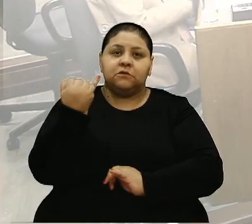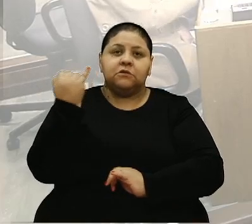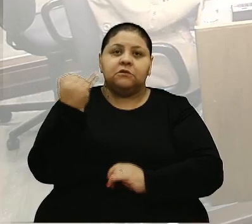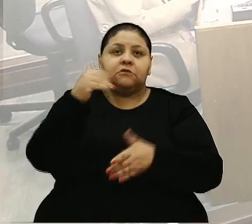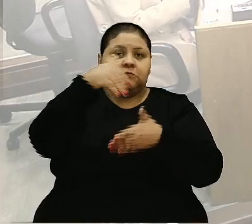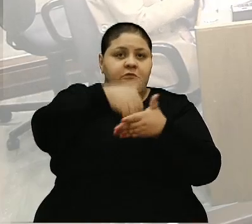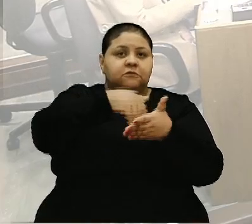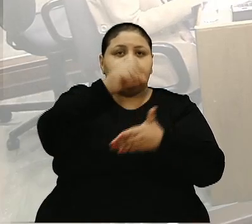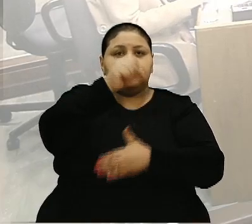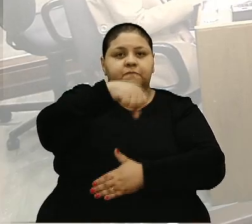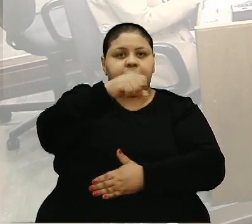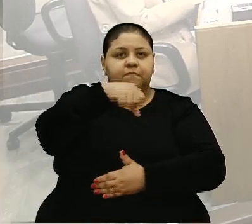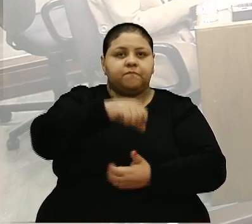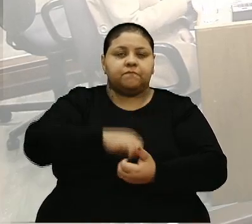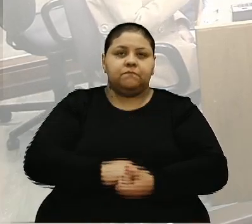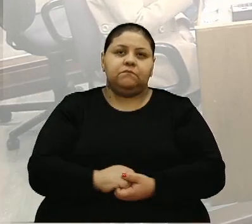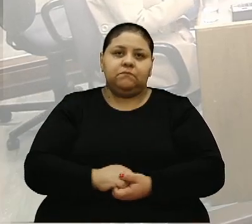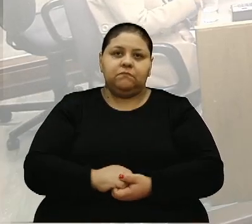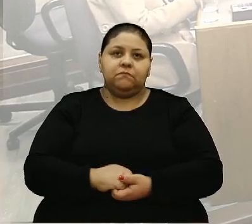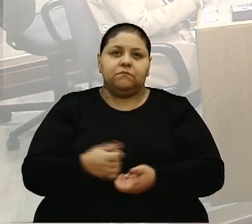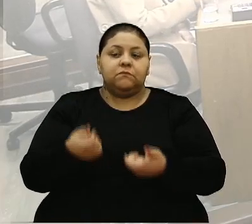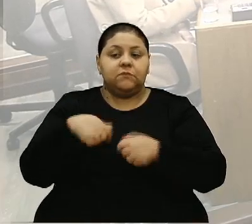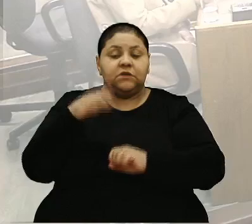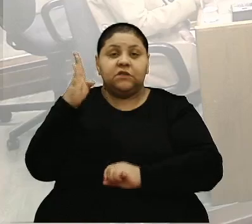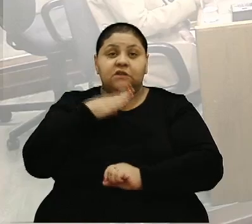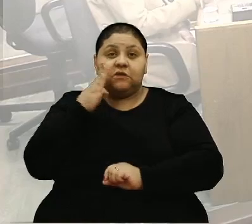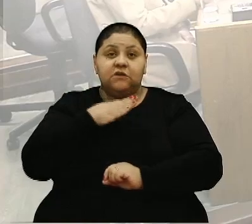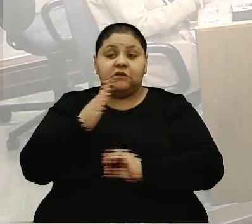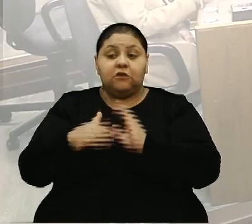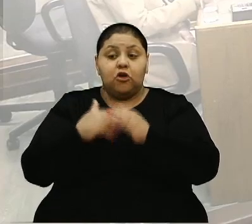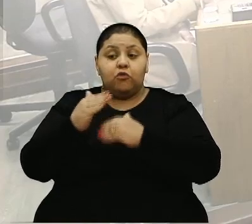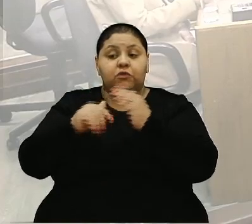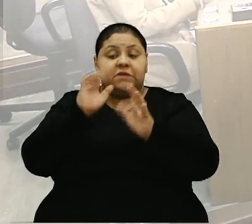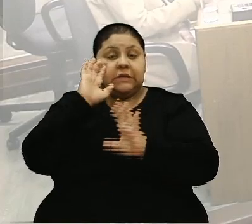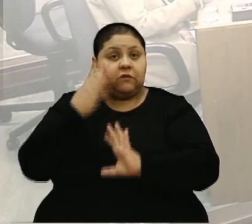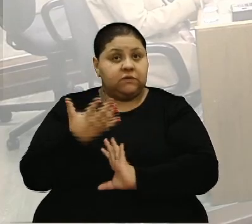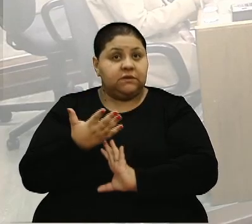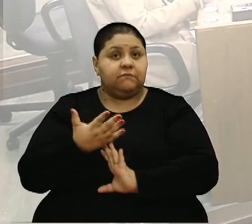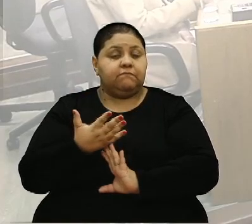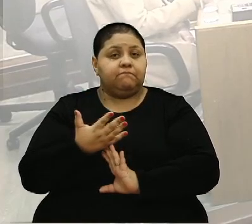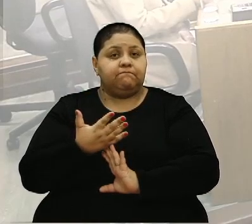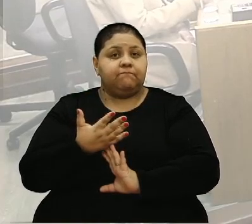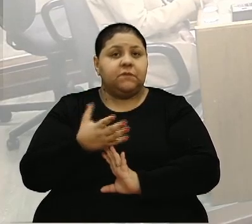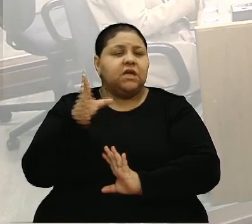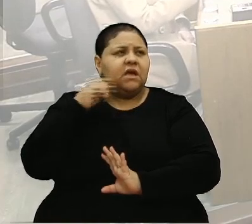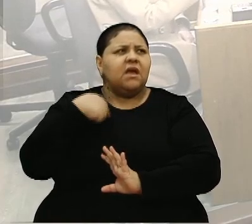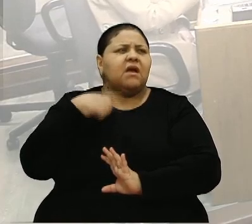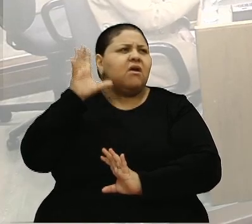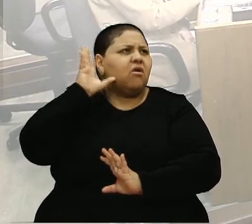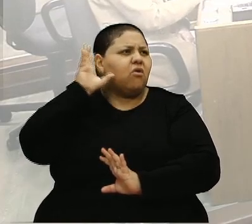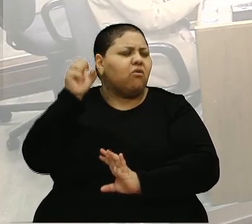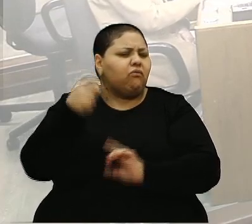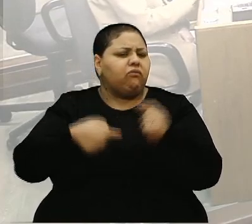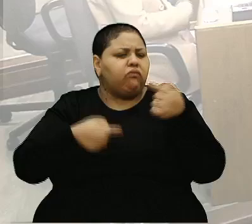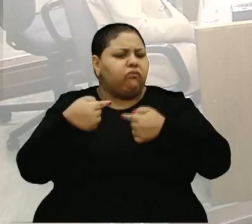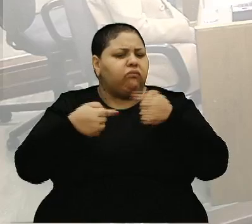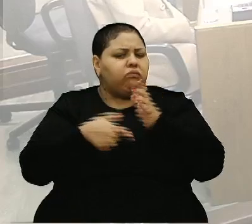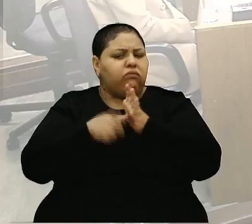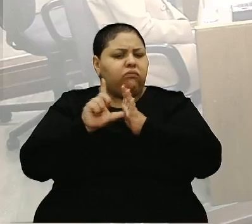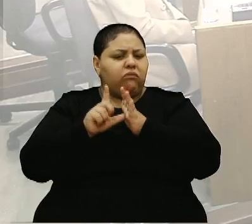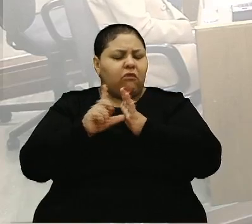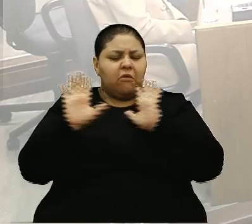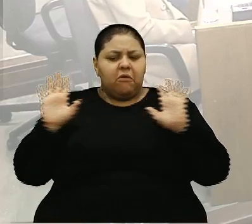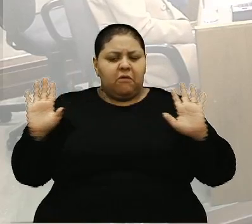votaremos favoráveis, há de se agilizar e os processos acontecerem. Estava ouvindo aqui, nas discussões anteriores,